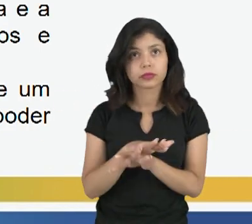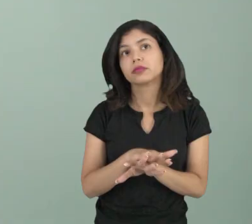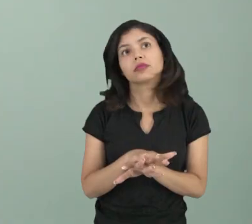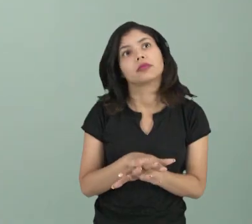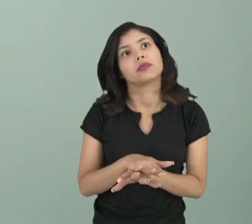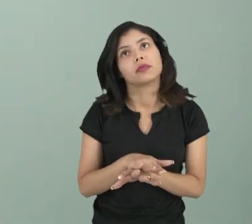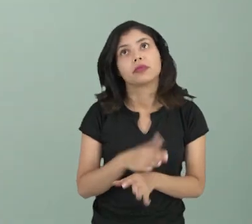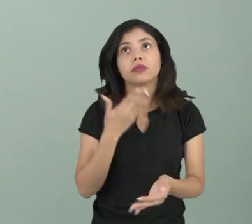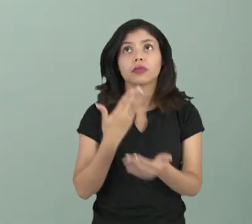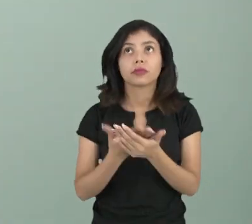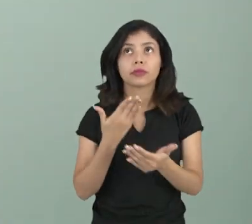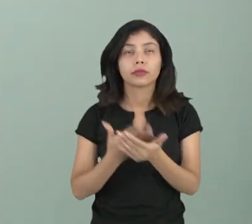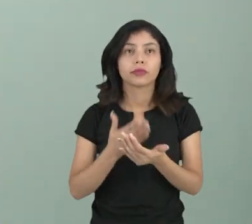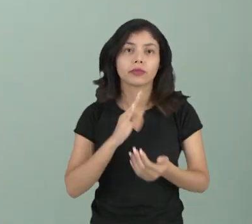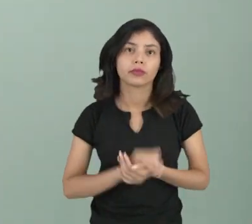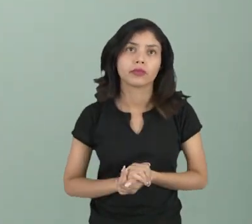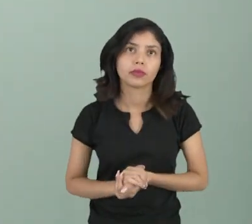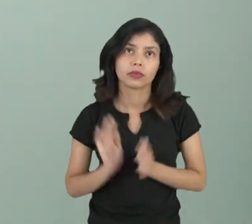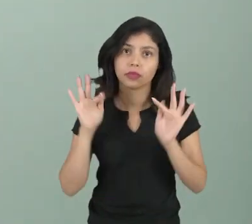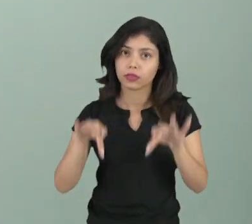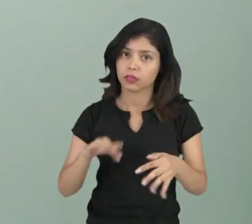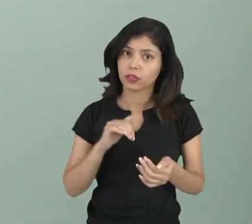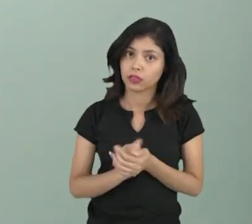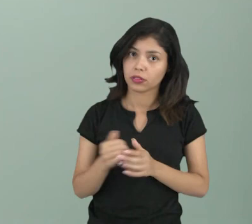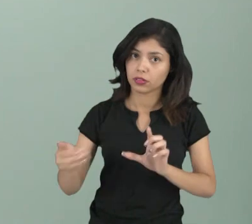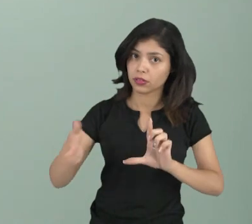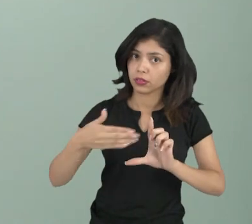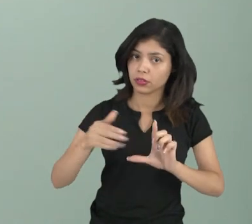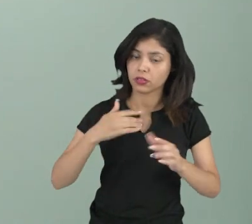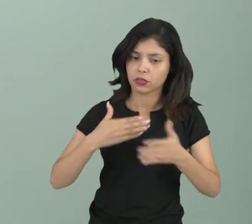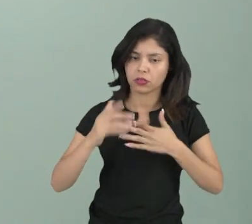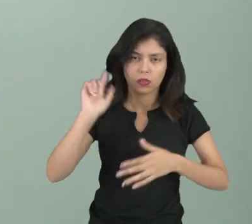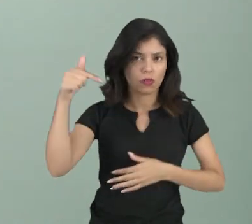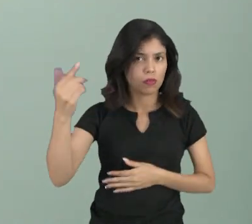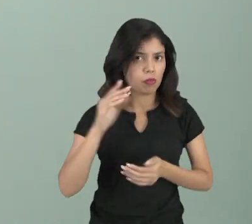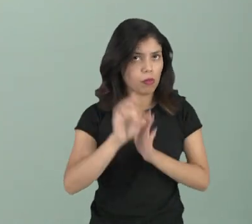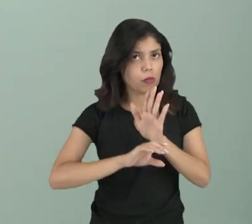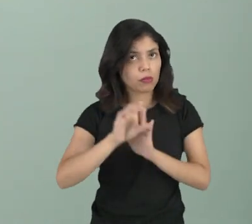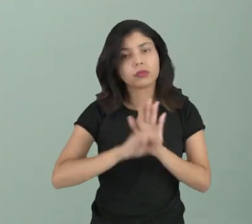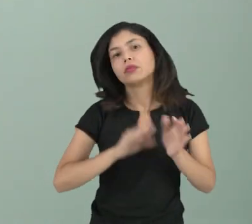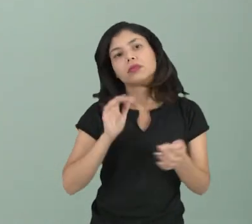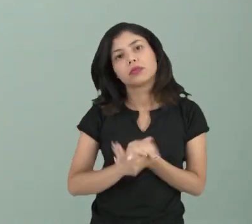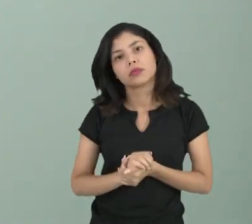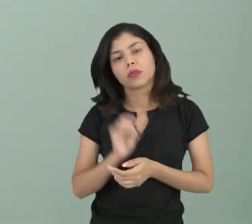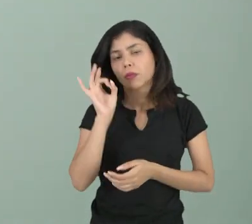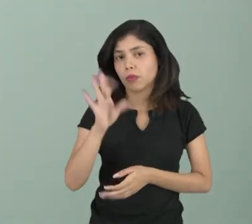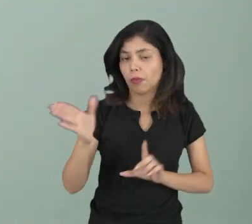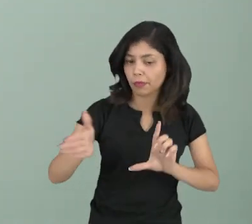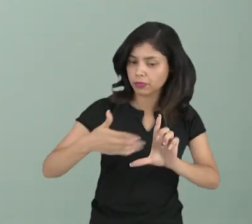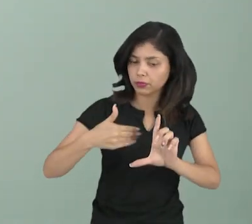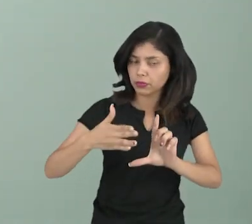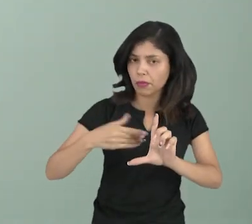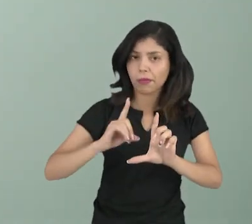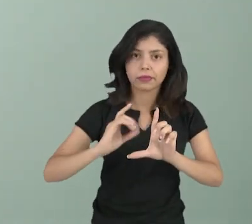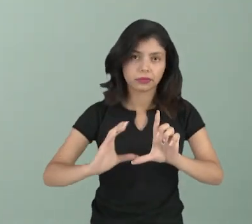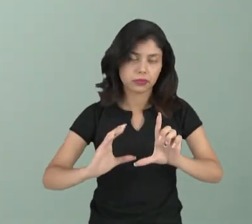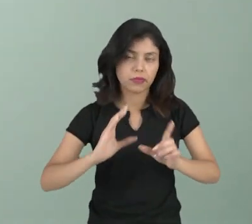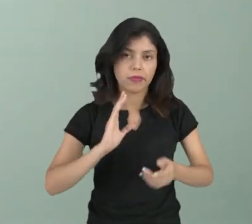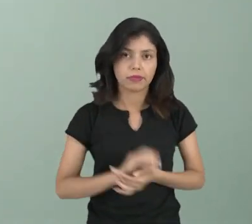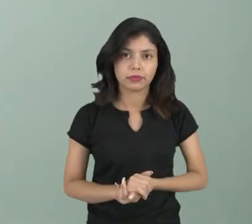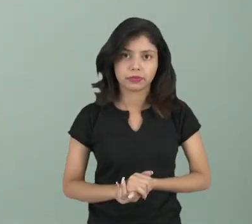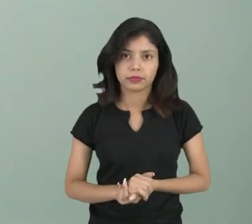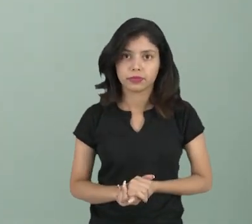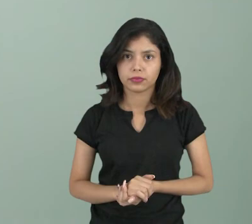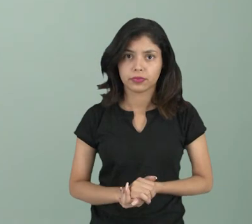encerramos nossa aula de hoje se você quiser acessar essa aula qualquer um outro componente curricular basta acessar a plataforma